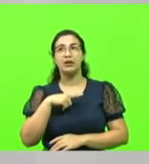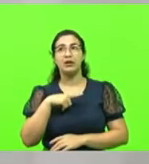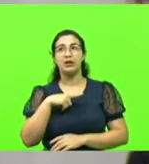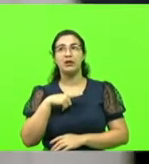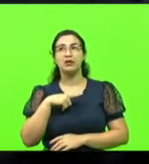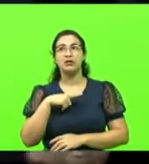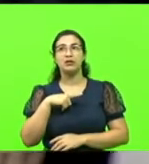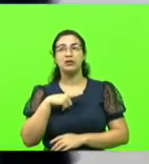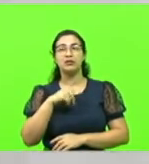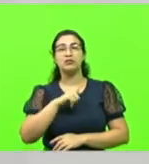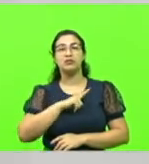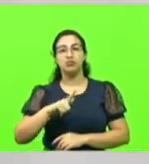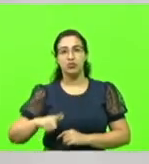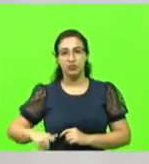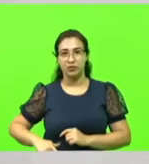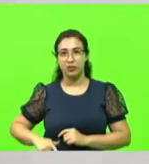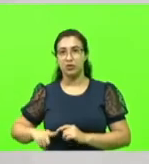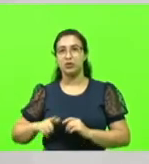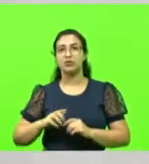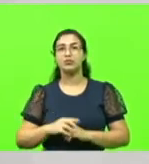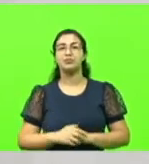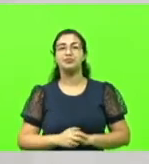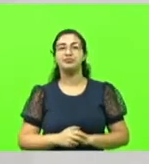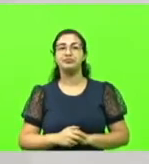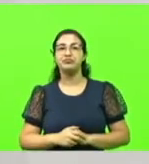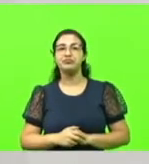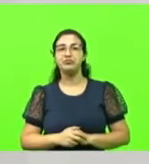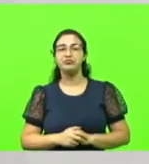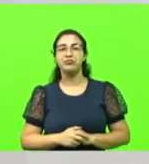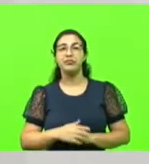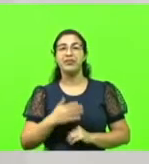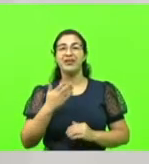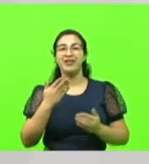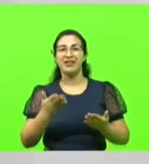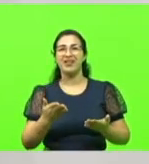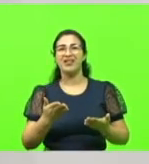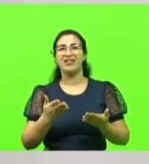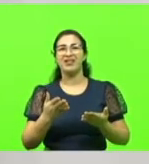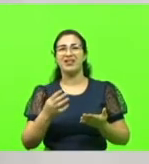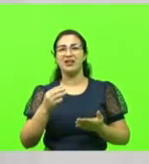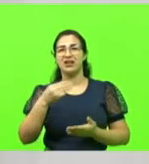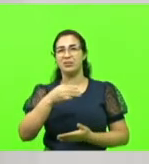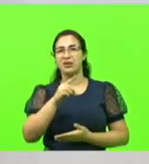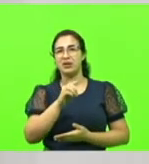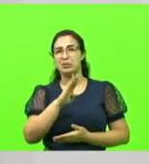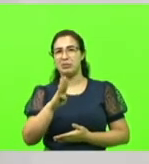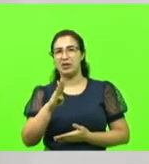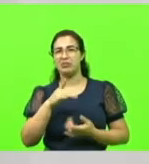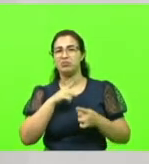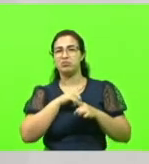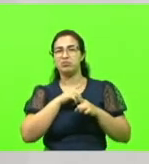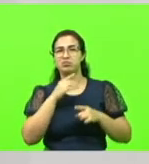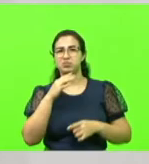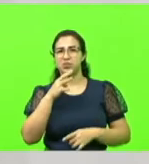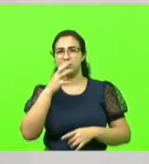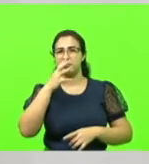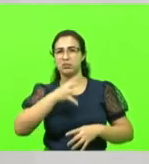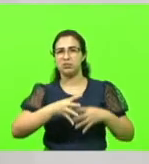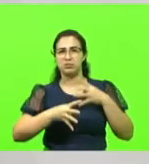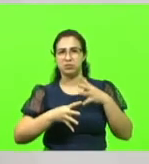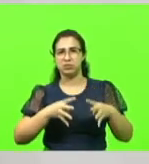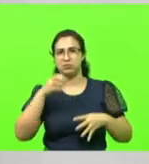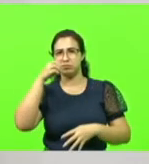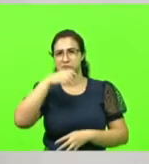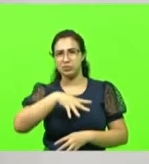tornado governador de Santa Catarina. Ele magoou muito os MDBistas, né? Eu acho que a gente tem que falar